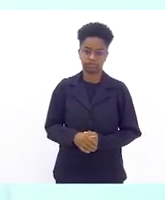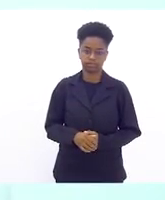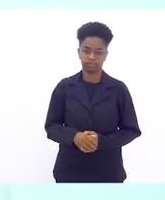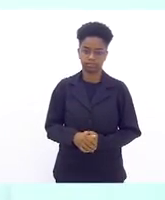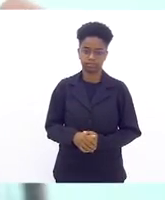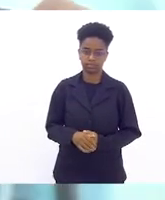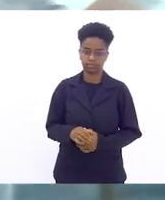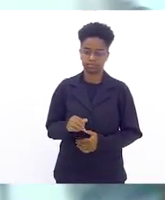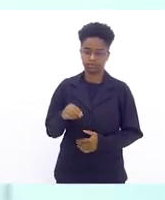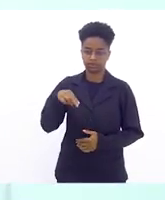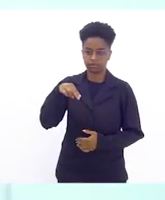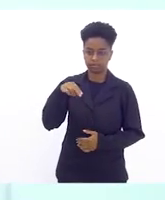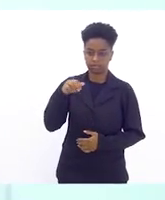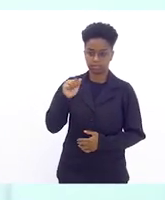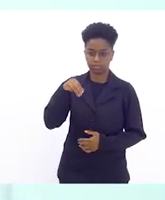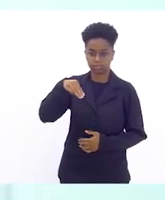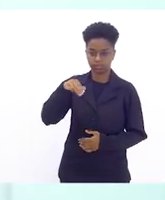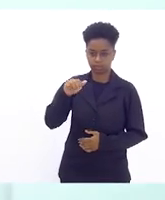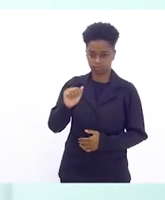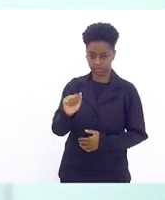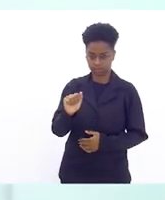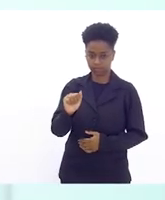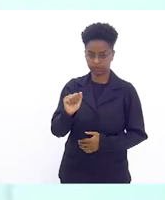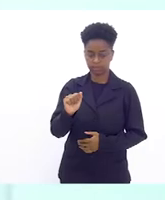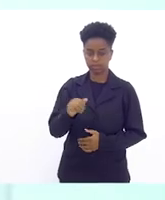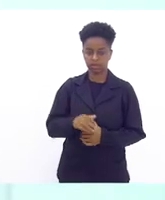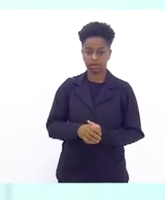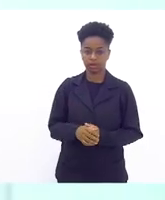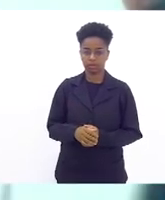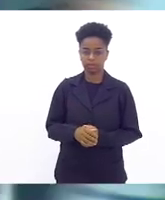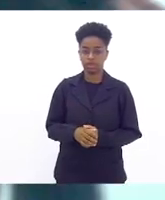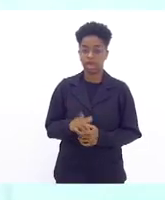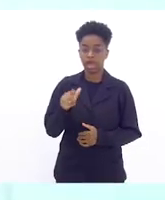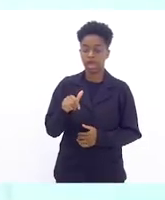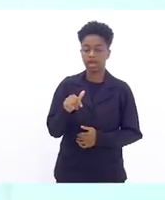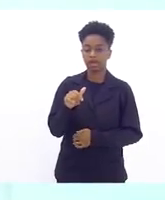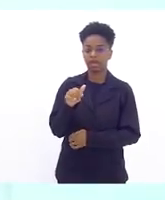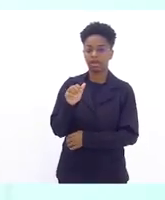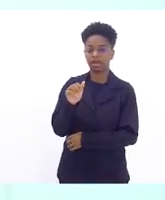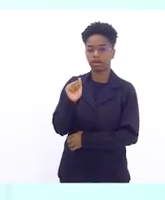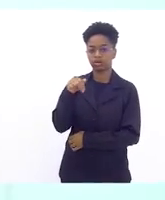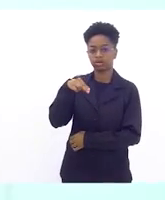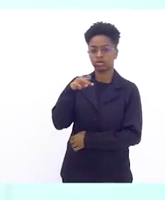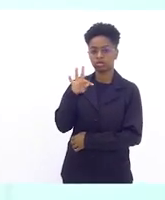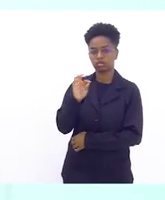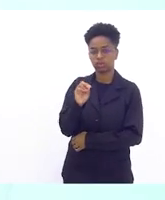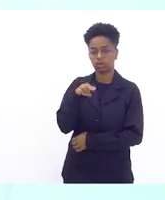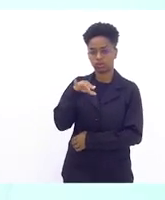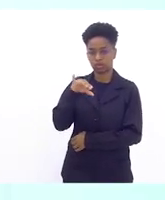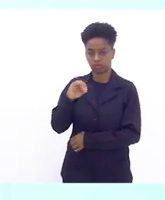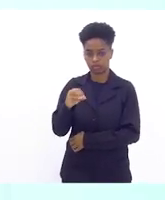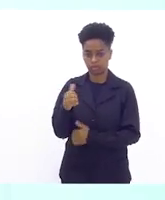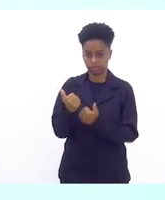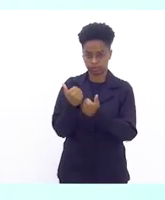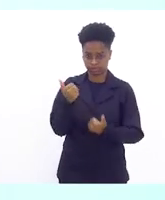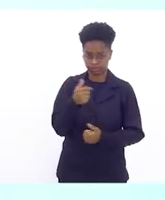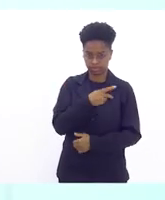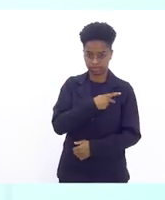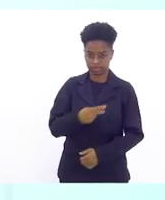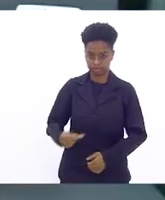pela nama Associação Nacional de municípios e meio ambiente o Dr Antônio Marcos Barreto vice-presidente